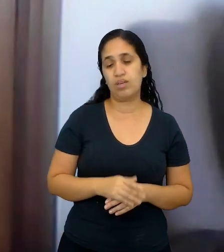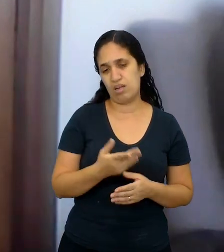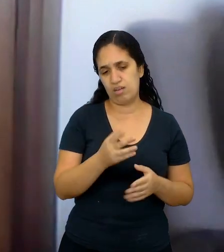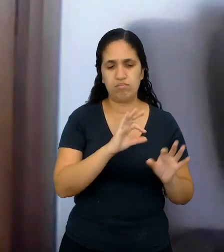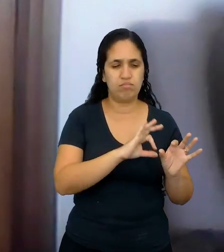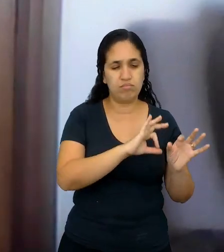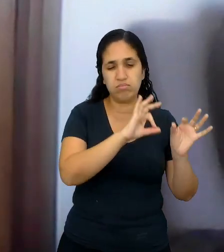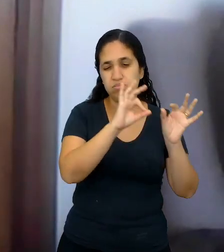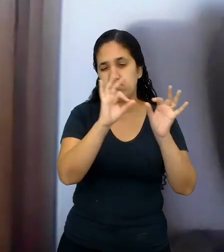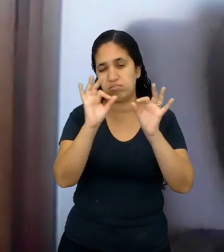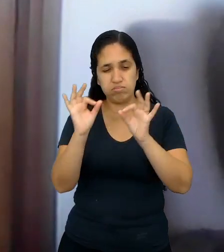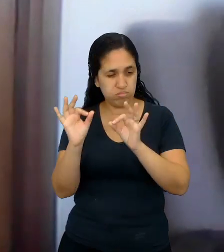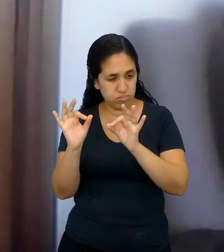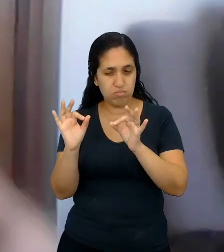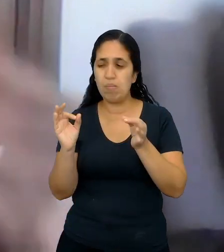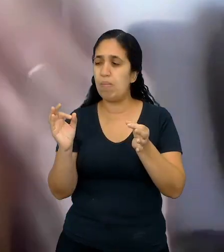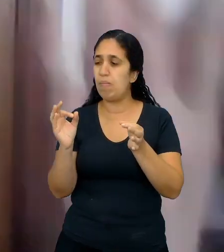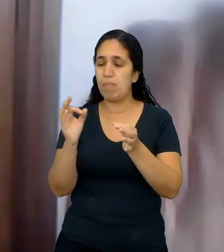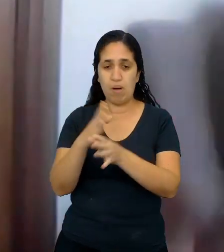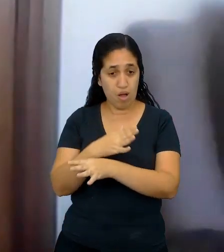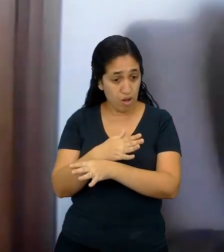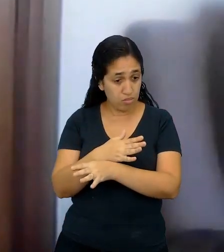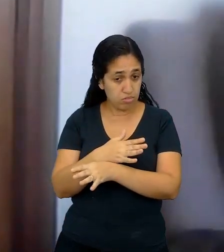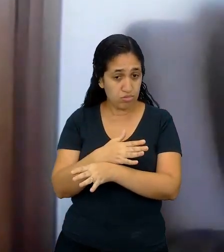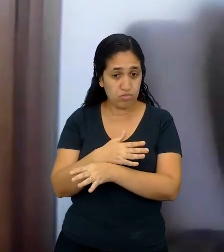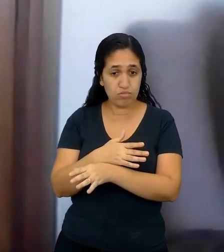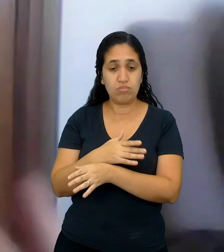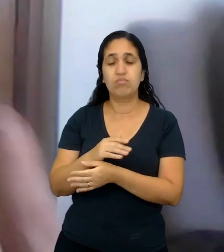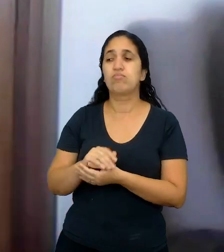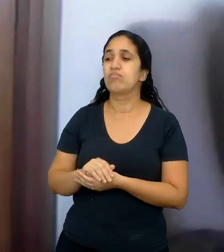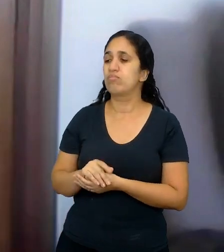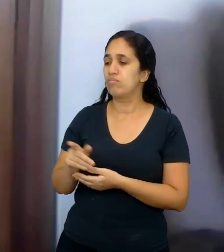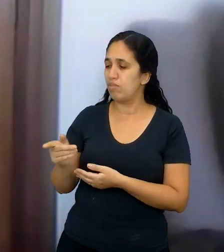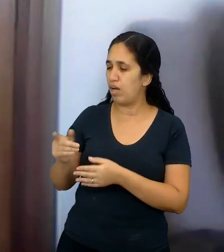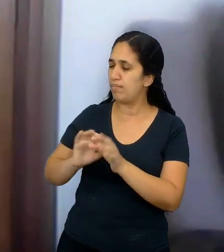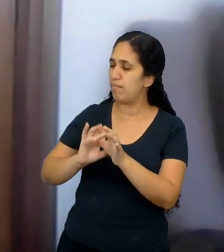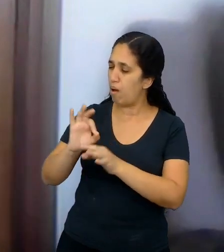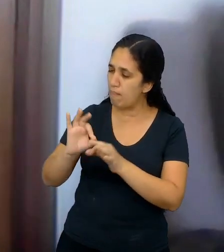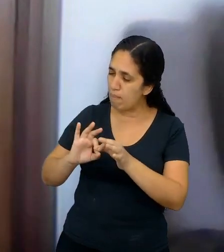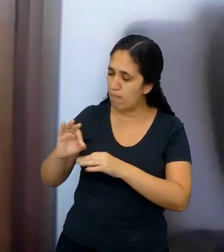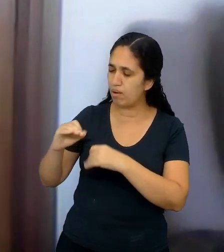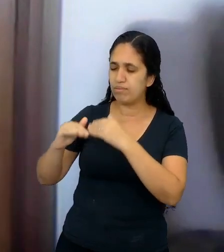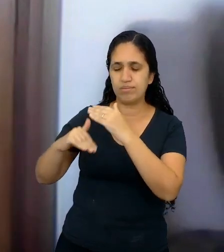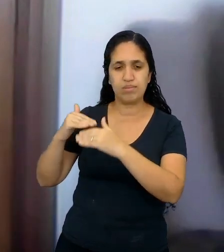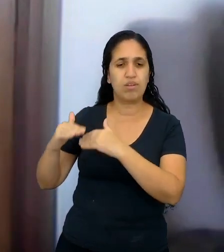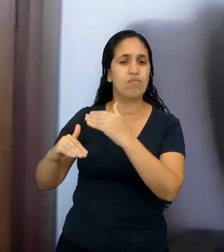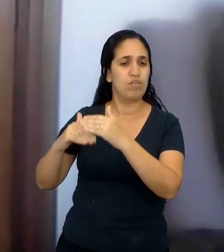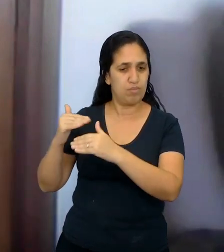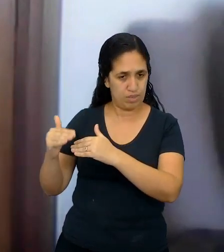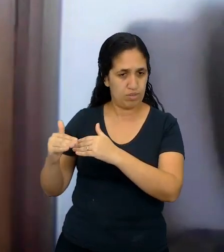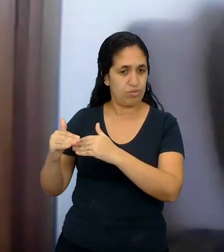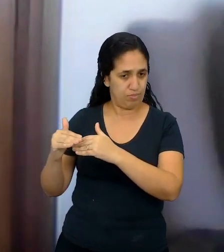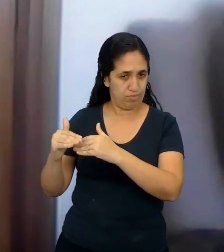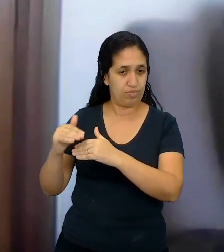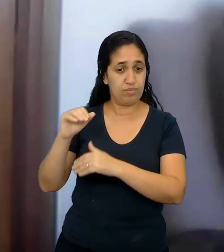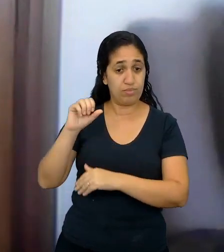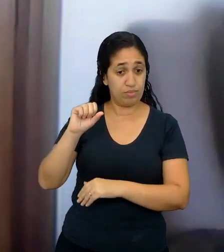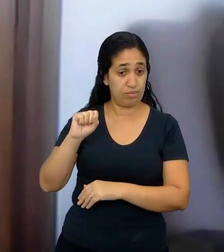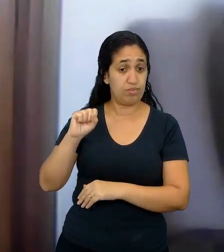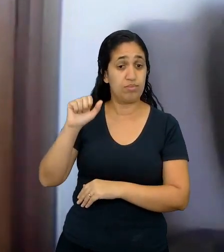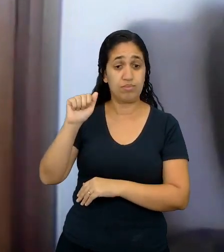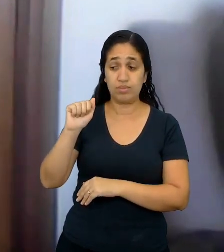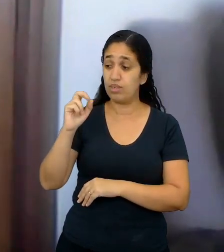essa gravação, né, vocês finalizam o plano de desenvolvimento da SA5, tá